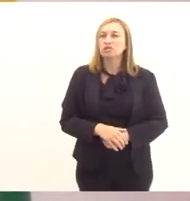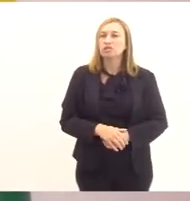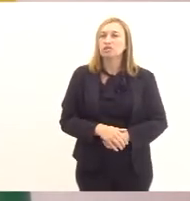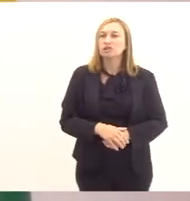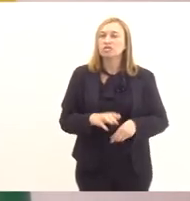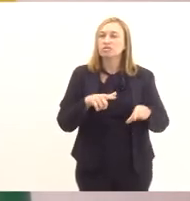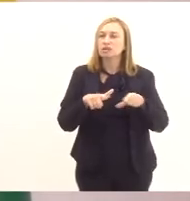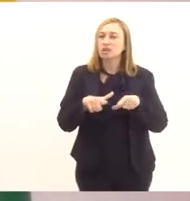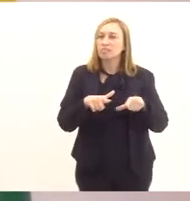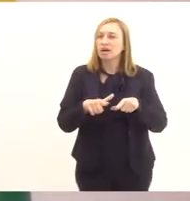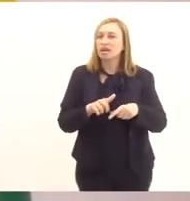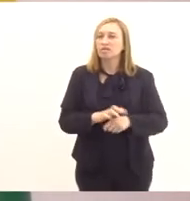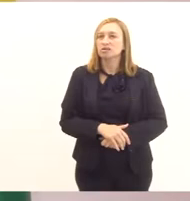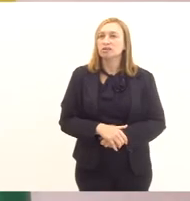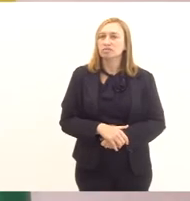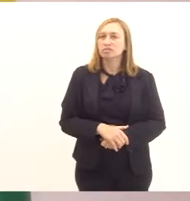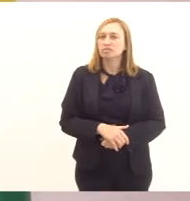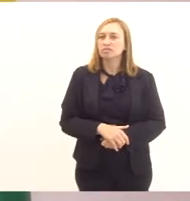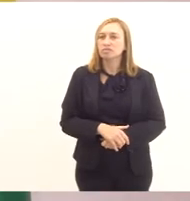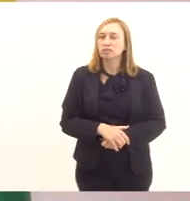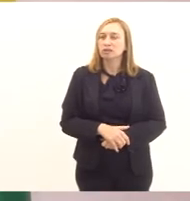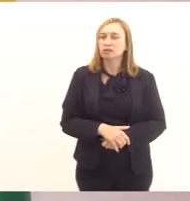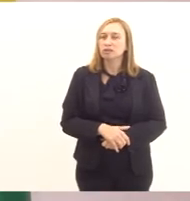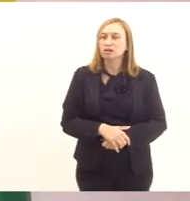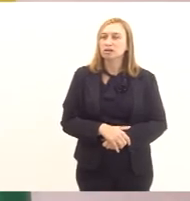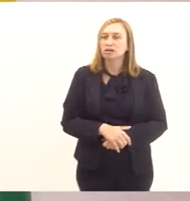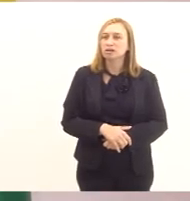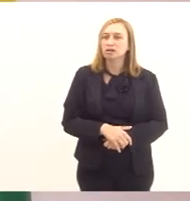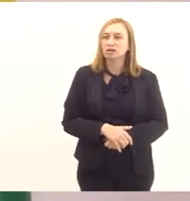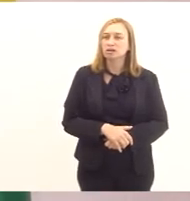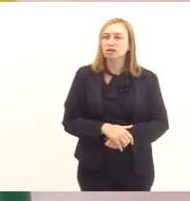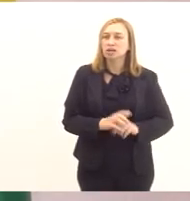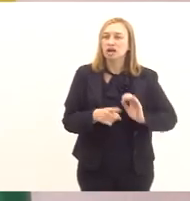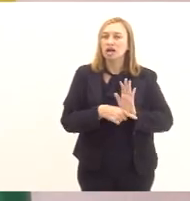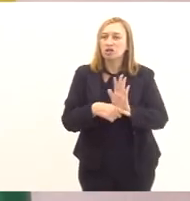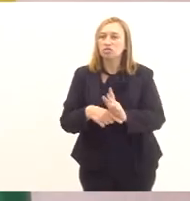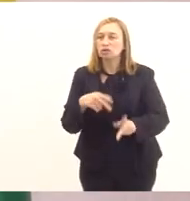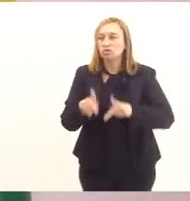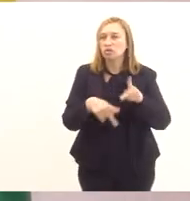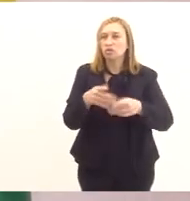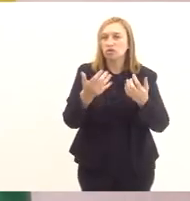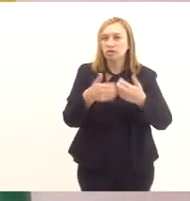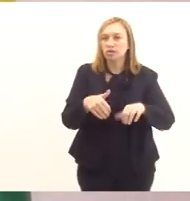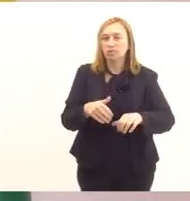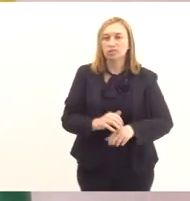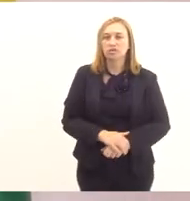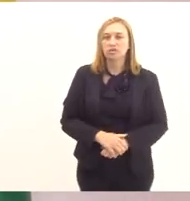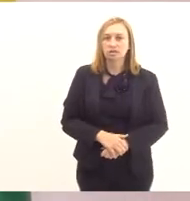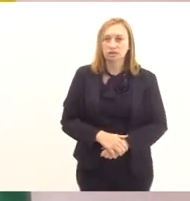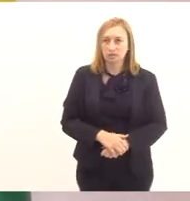serviço sair às vezes auxílios efetivamente para a população de Petrópolis